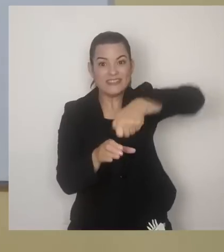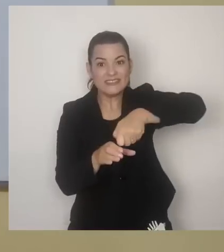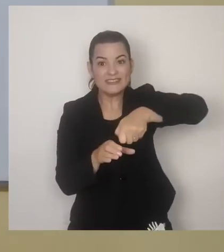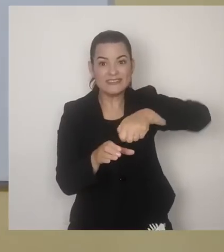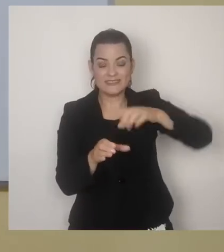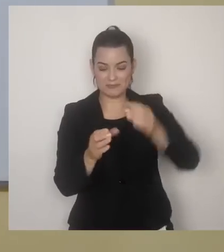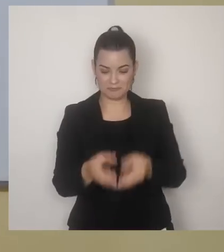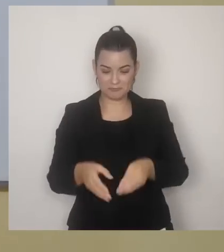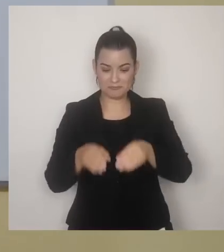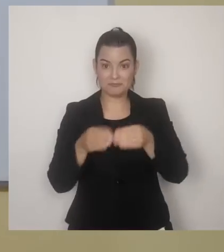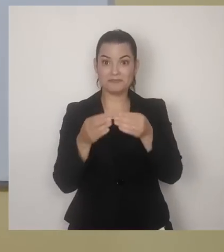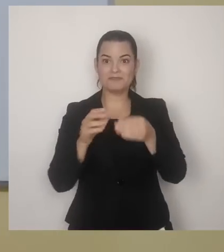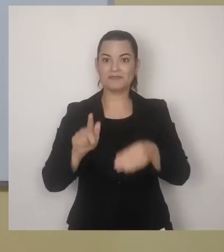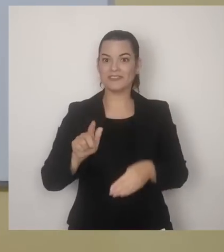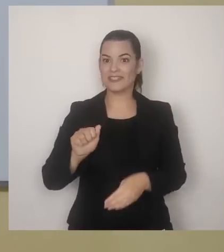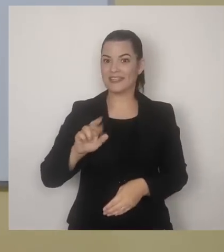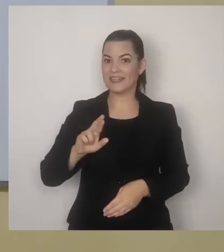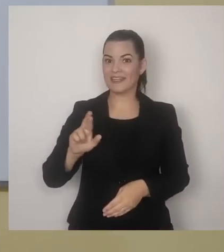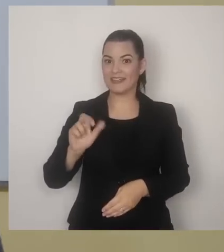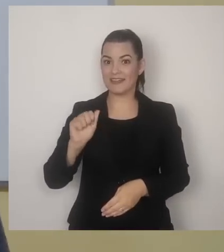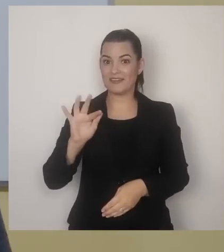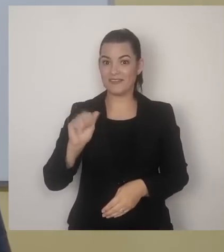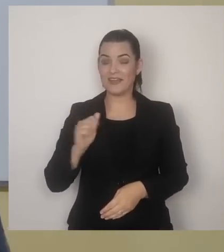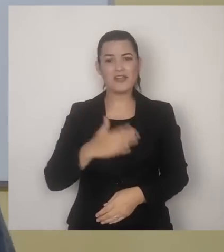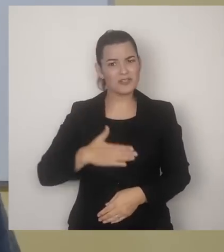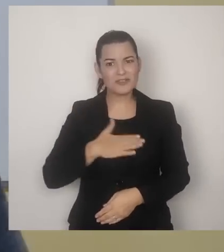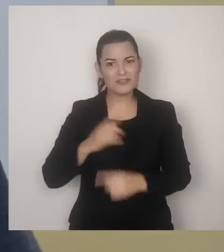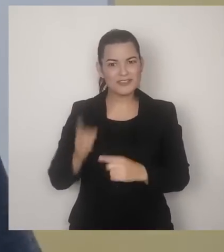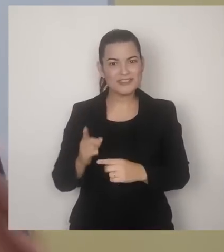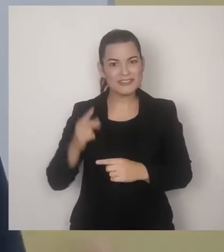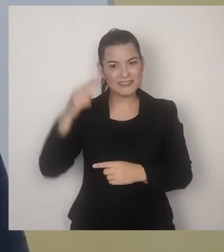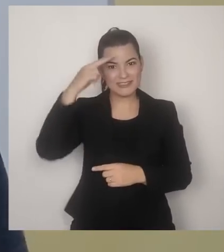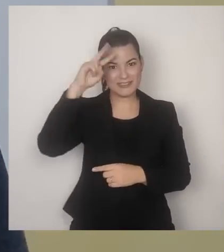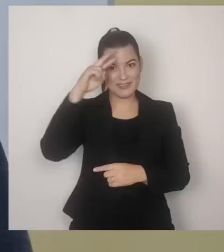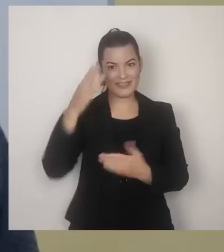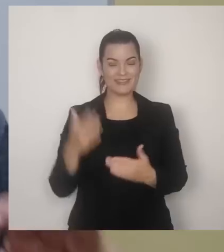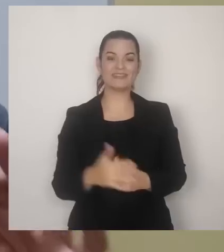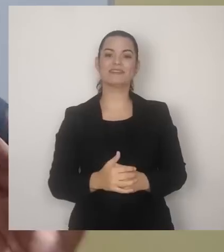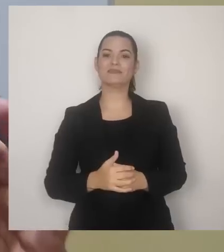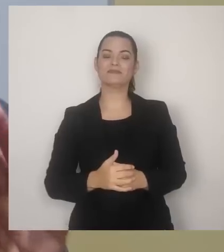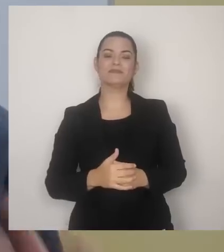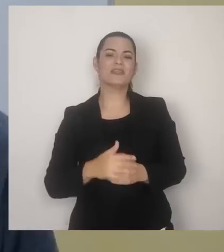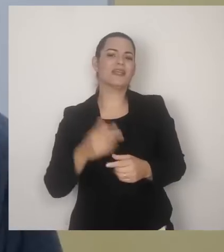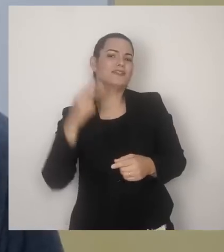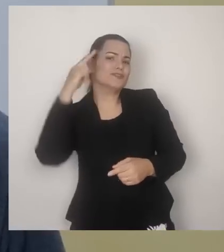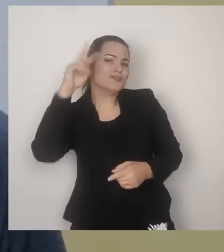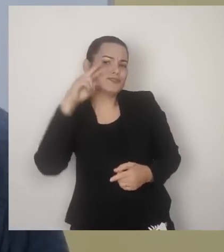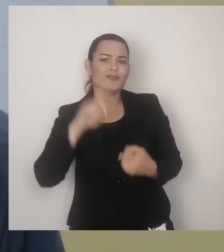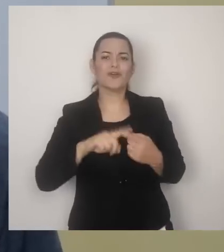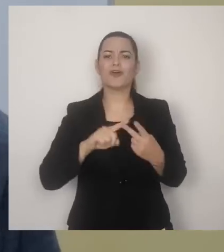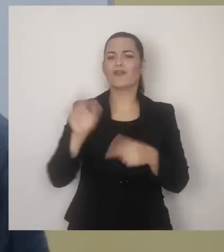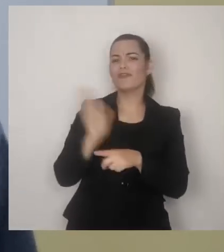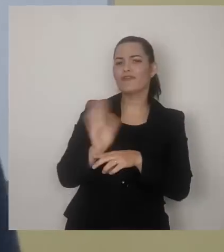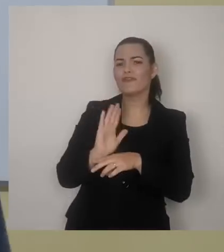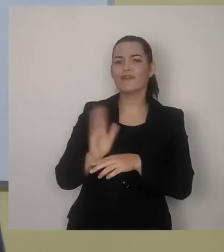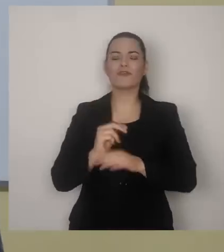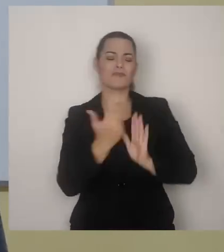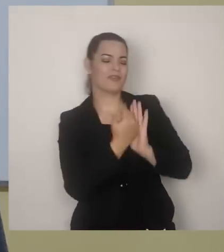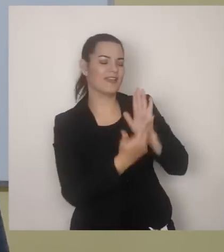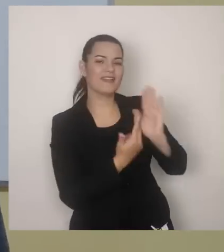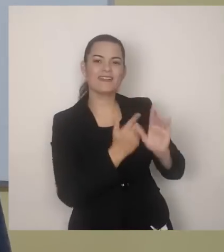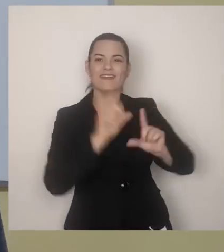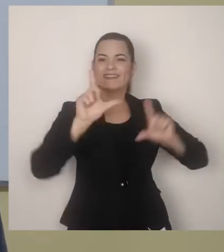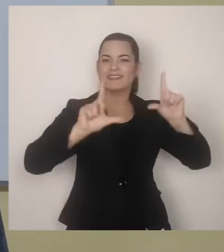E aí, gostaram da história do Saci? Como qualquer história, Filme, desenhos,